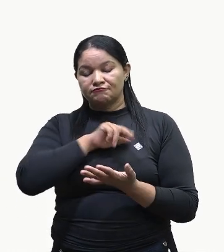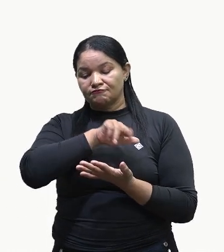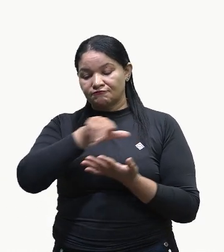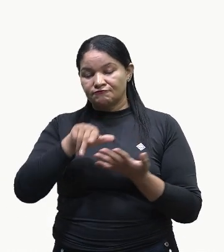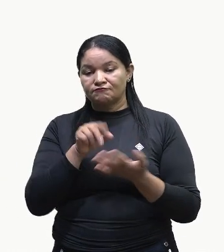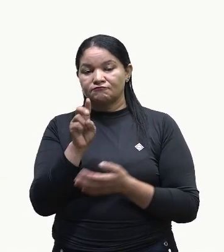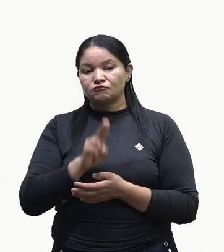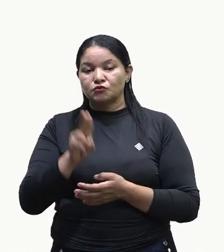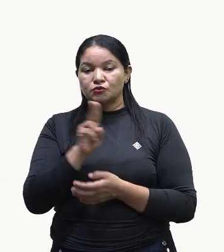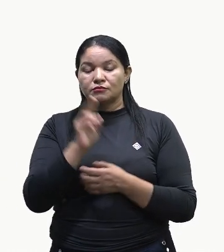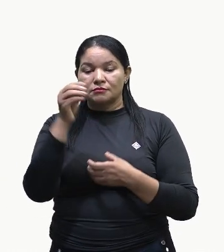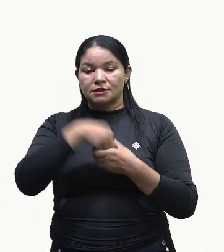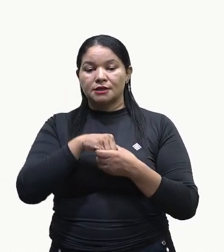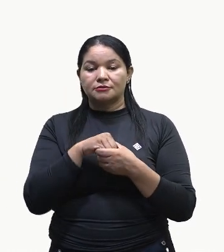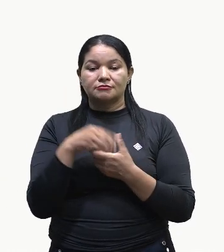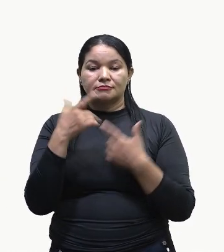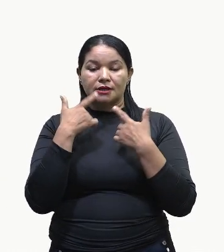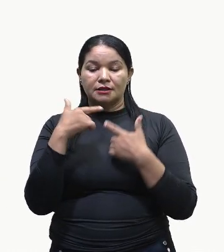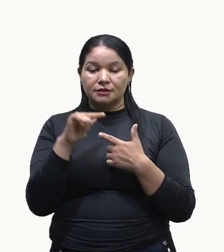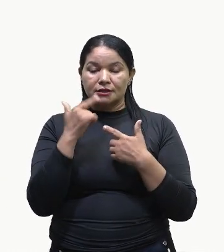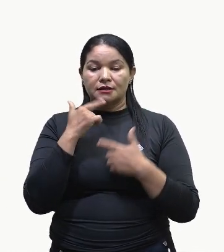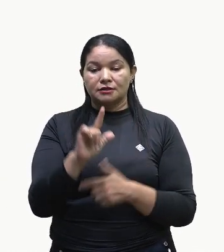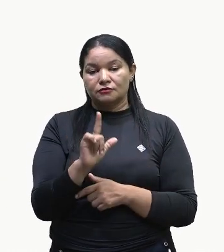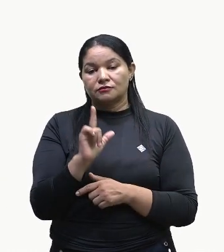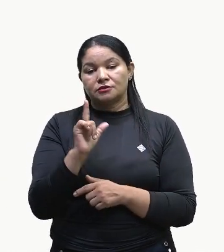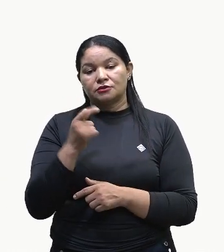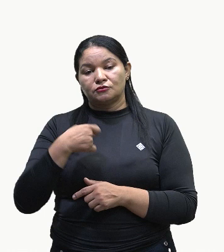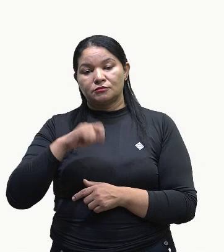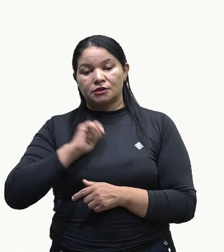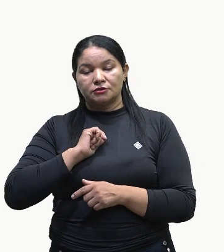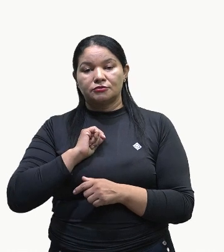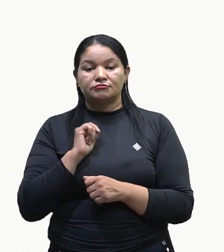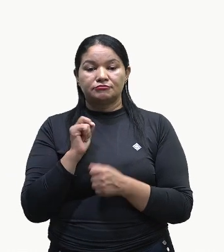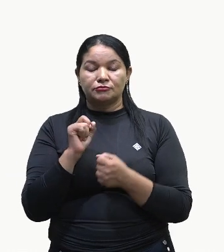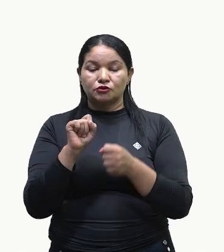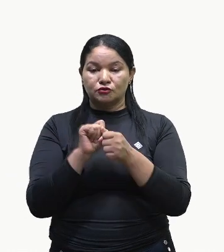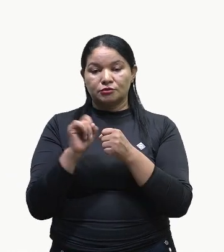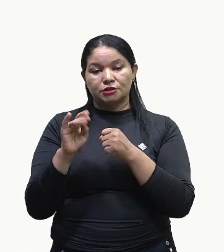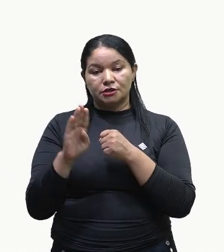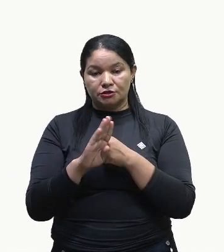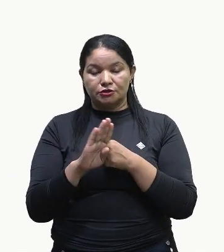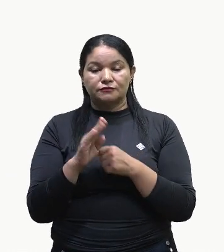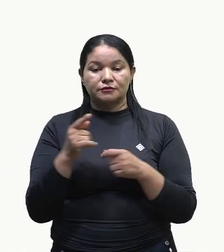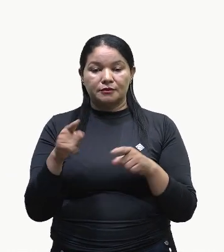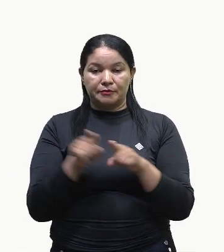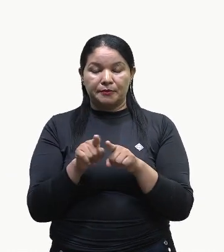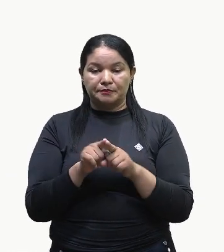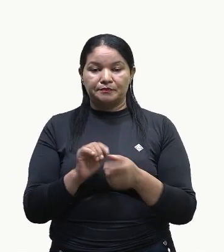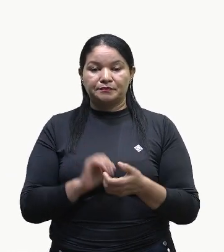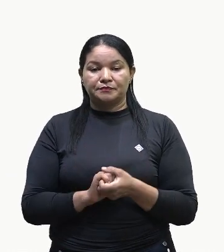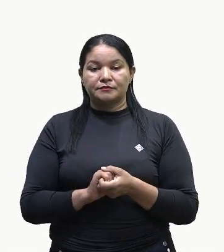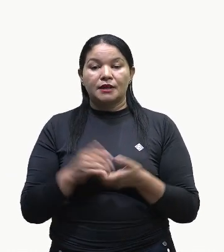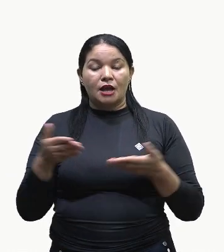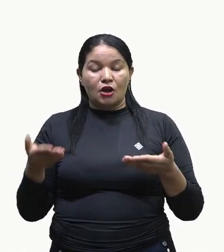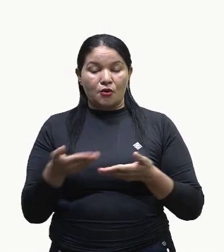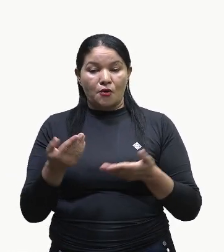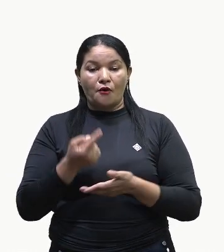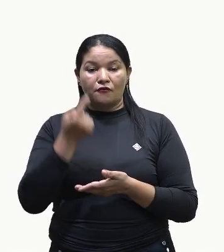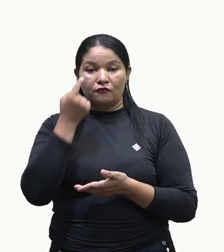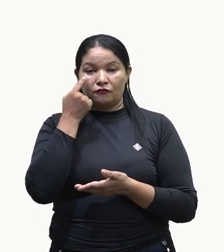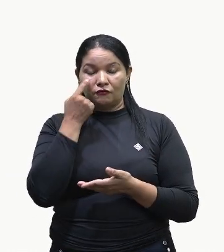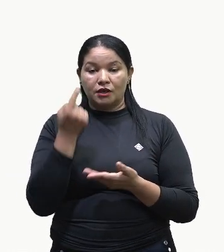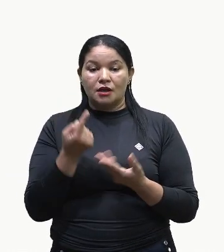dentro da língua espanhola nos nossos substantivos. E agora nós vamos ver o uso da